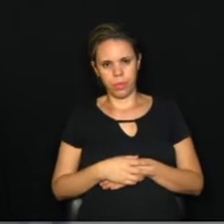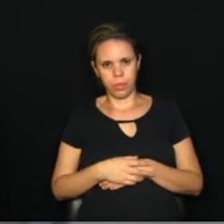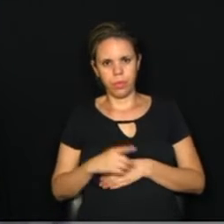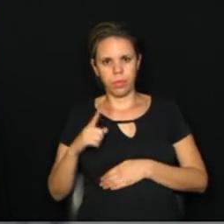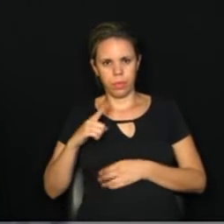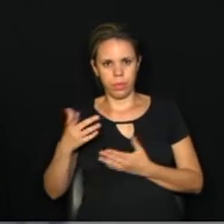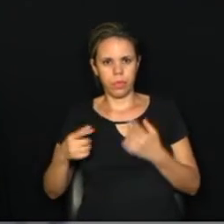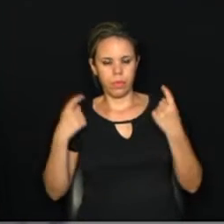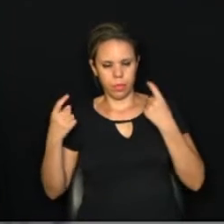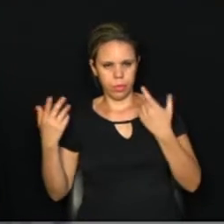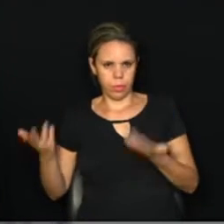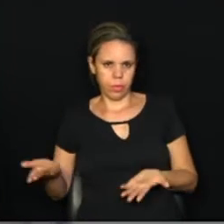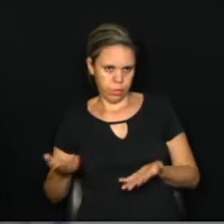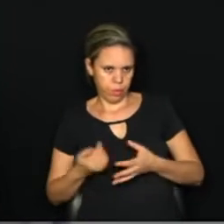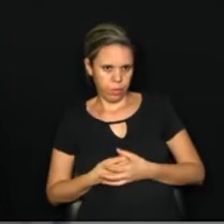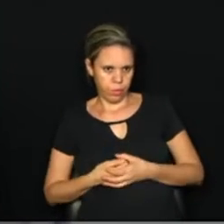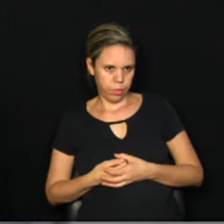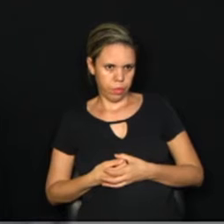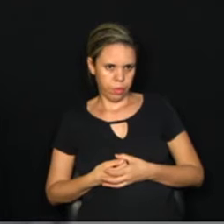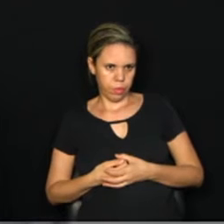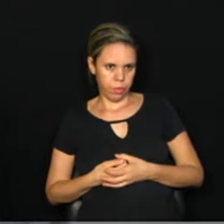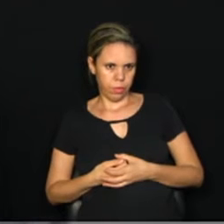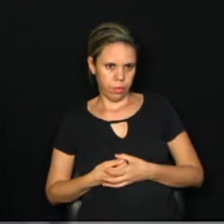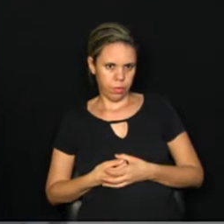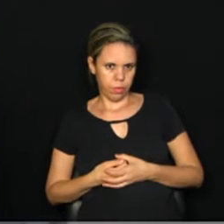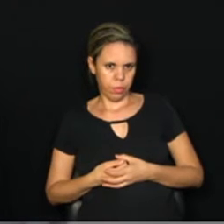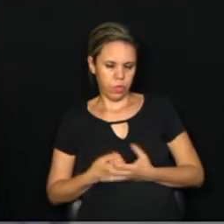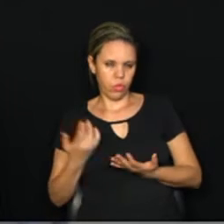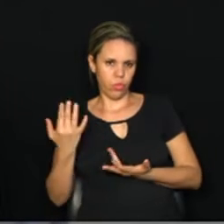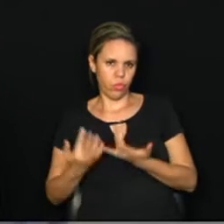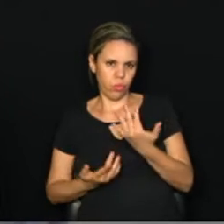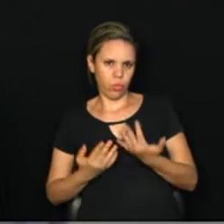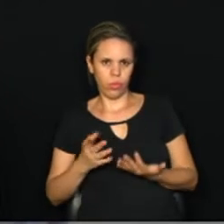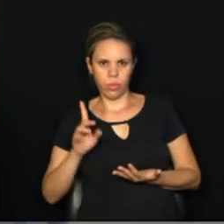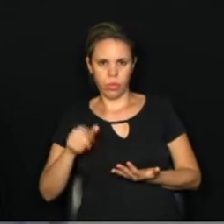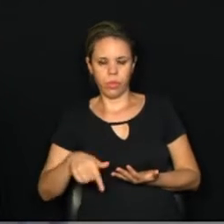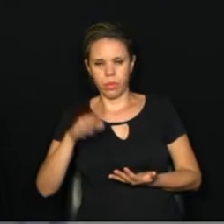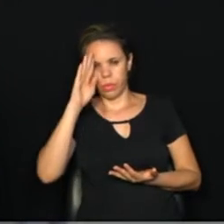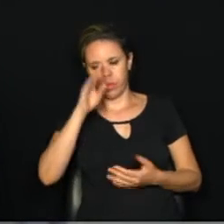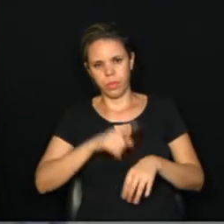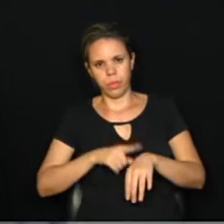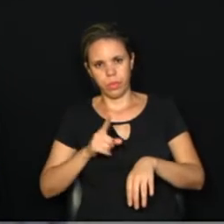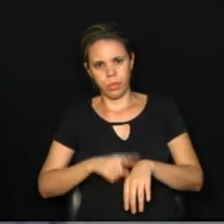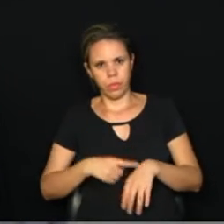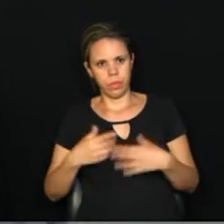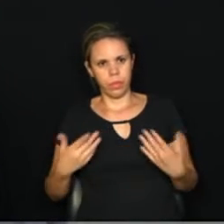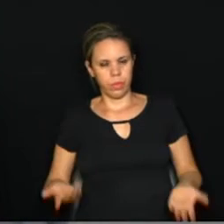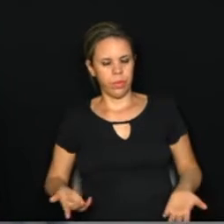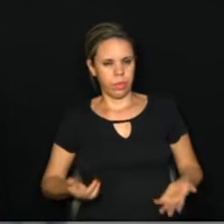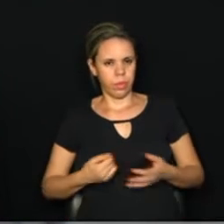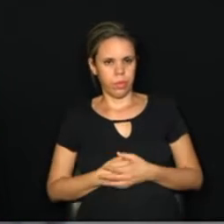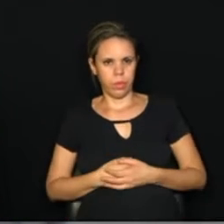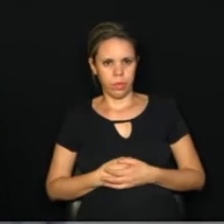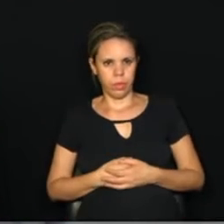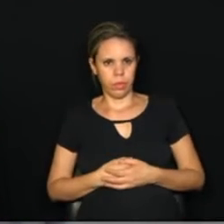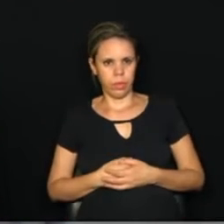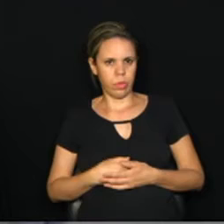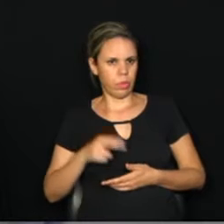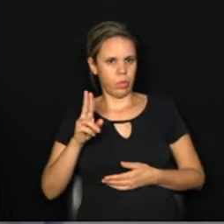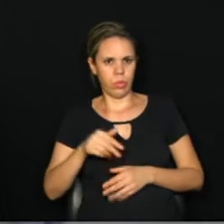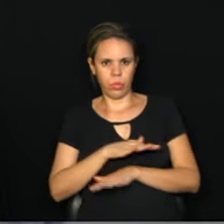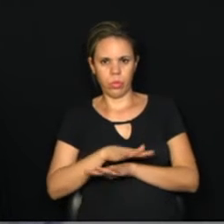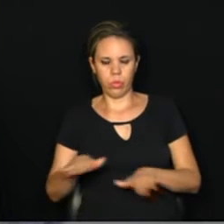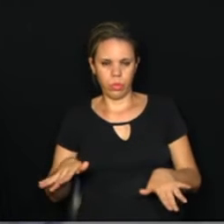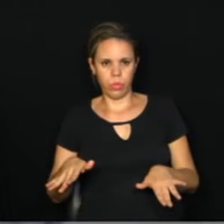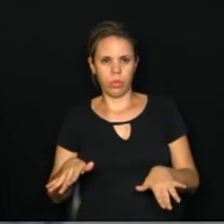essa preocupação dos incêndios como primordial nesse momento, mas nunca